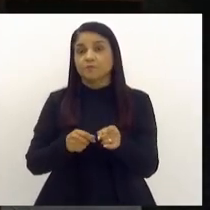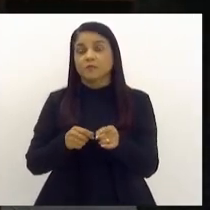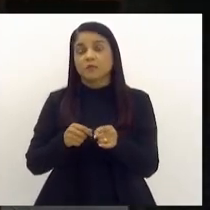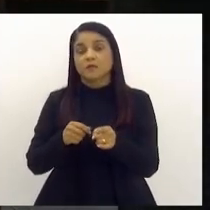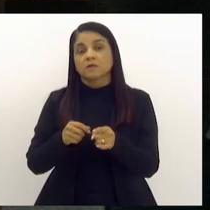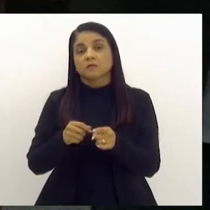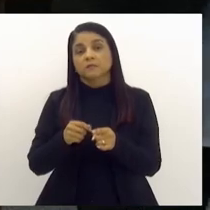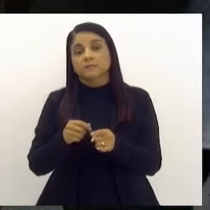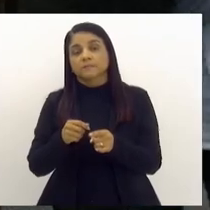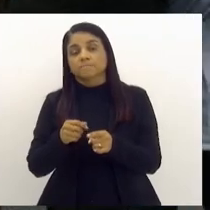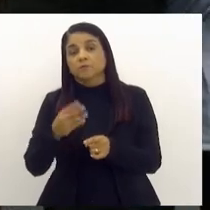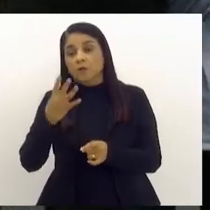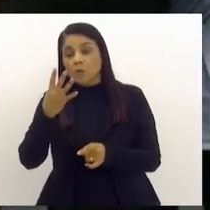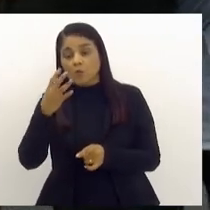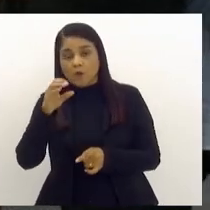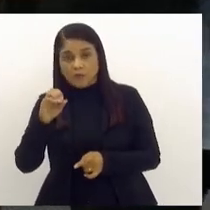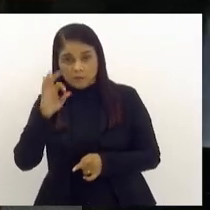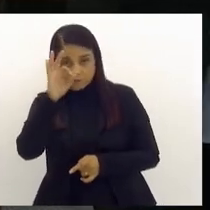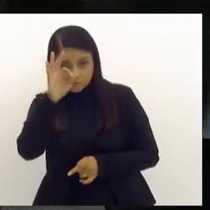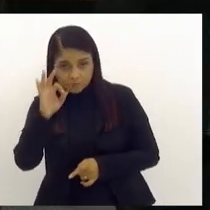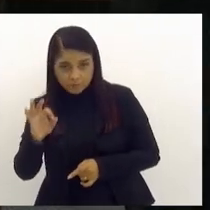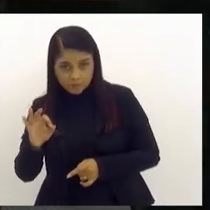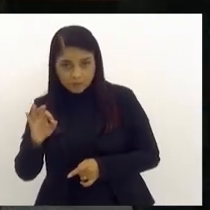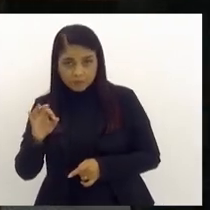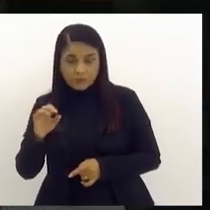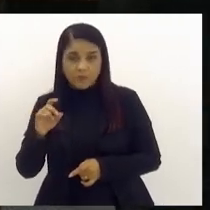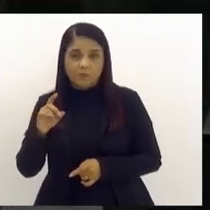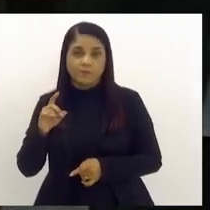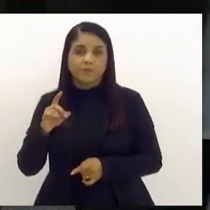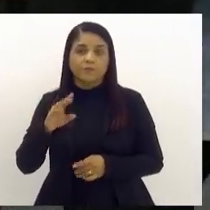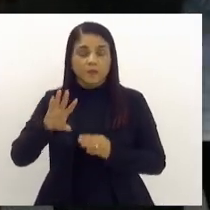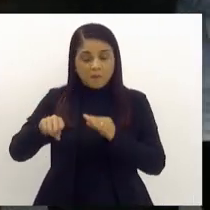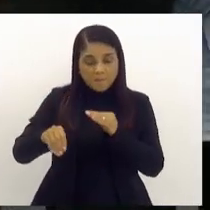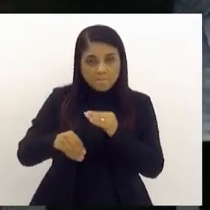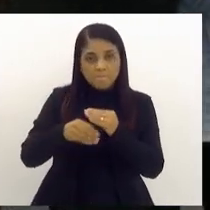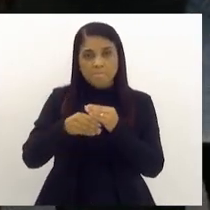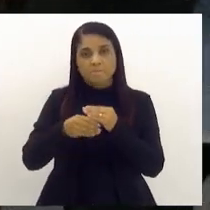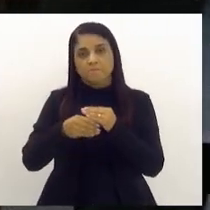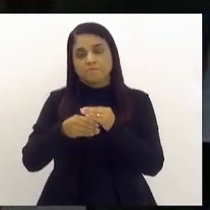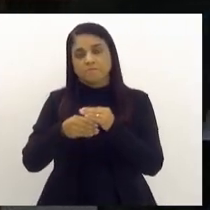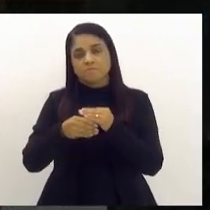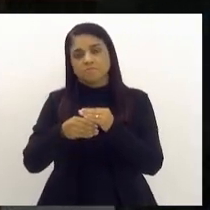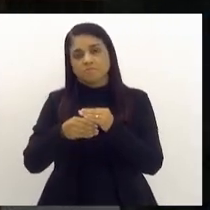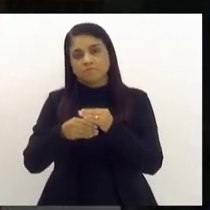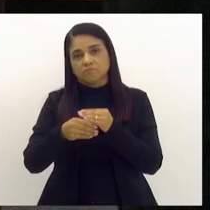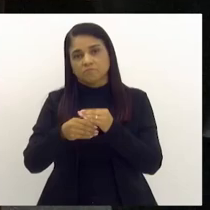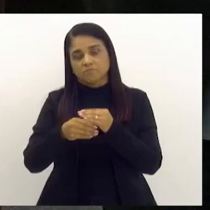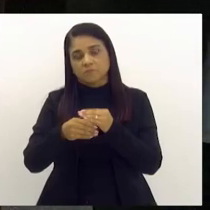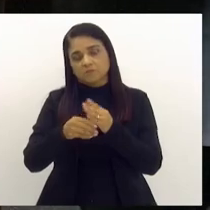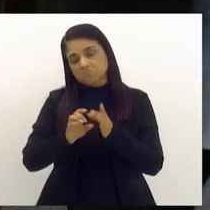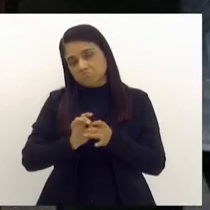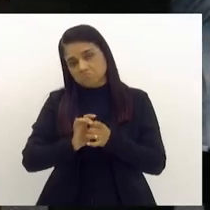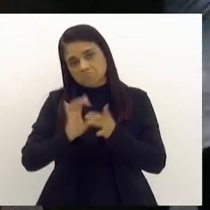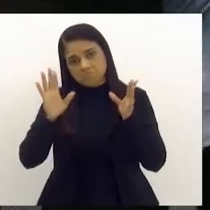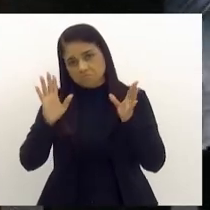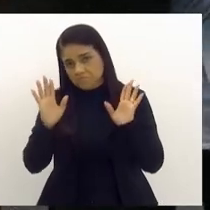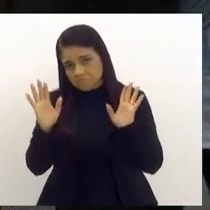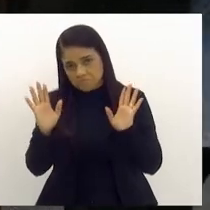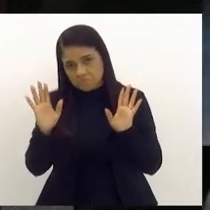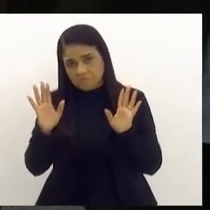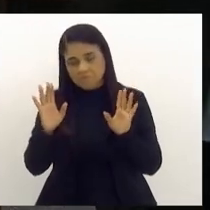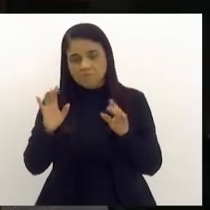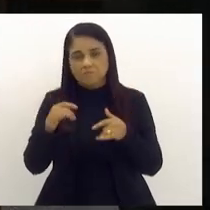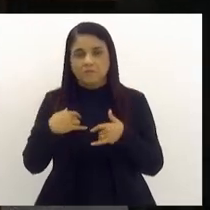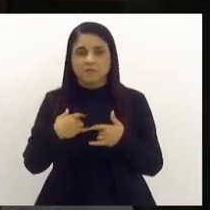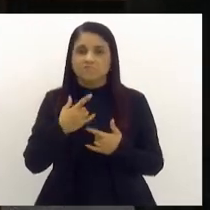consequência, 40%. O deputado emendará para quem aquilo que ele quiser e assim o